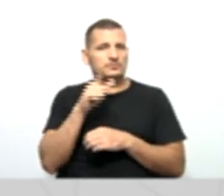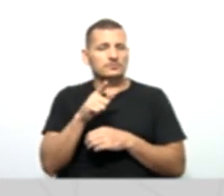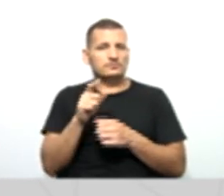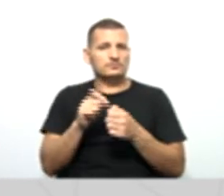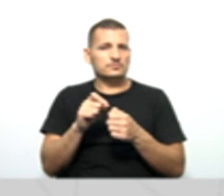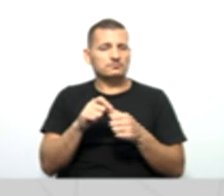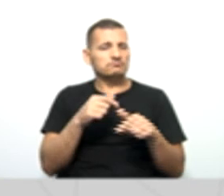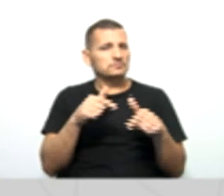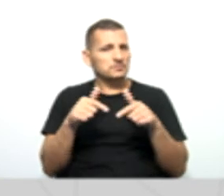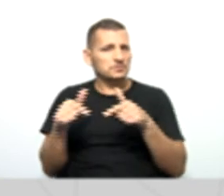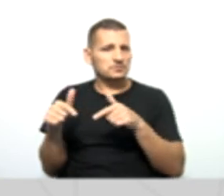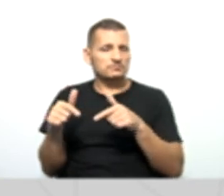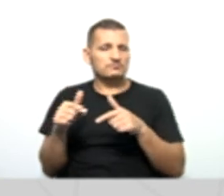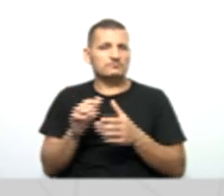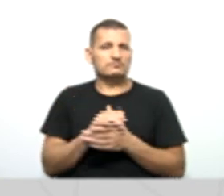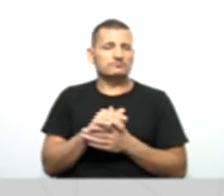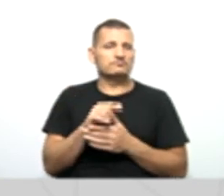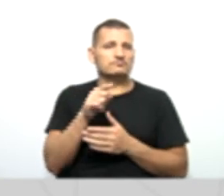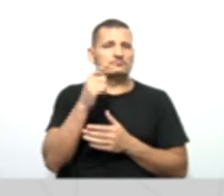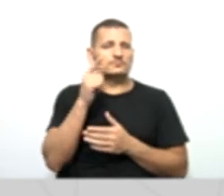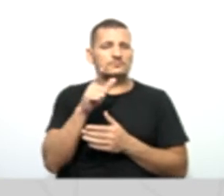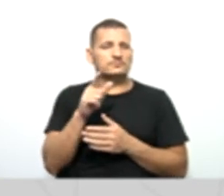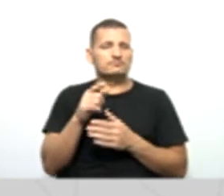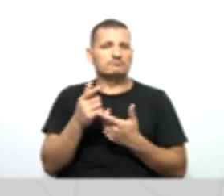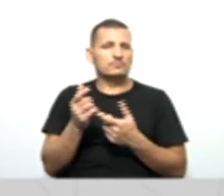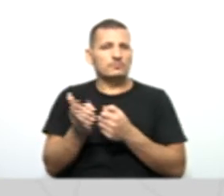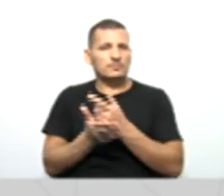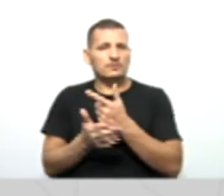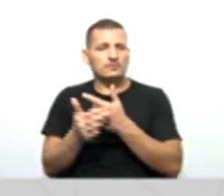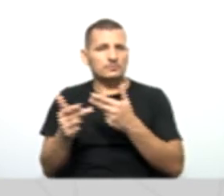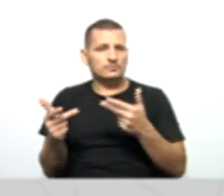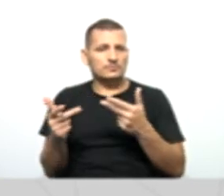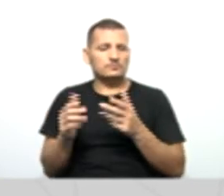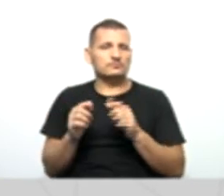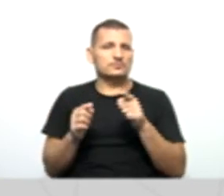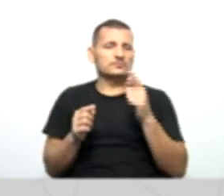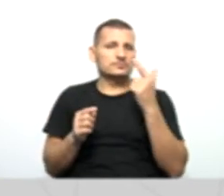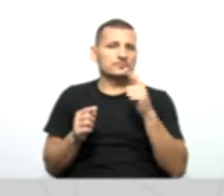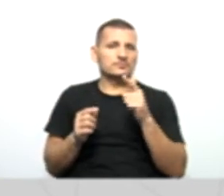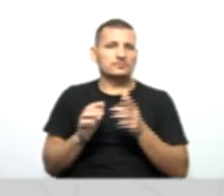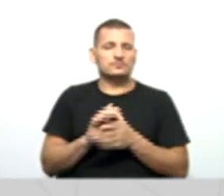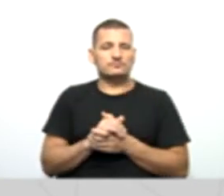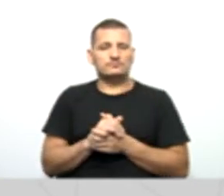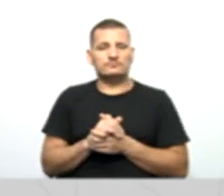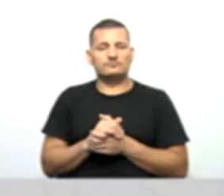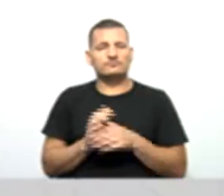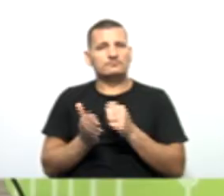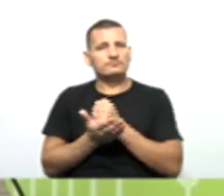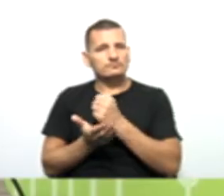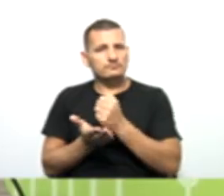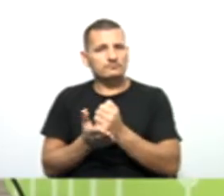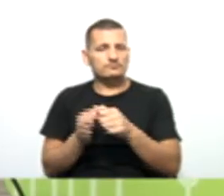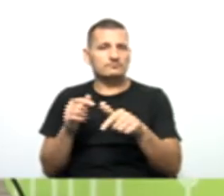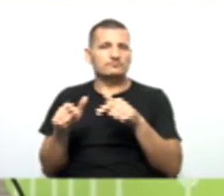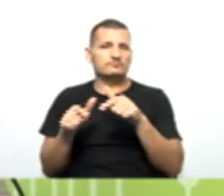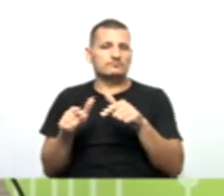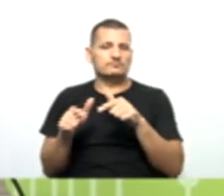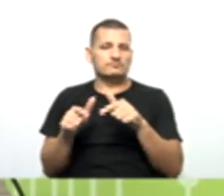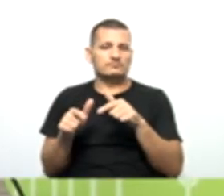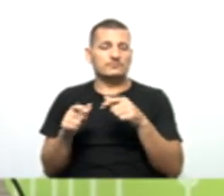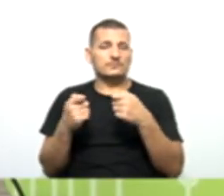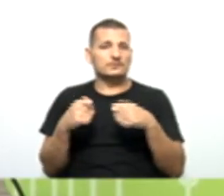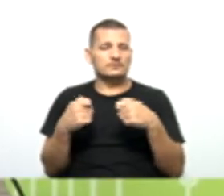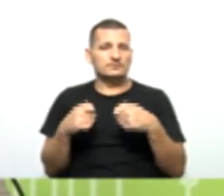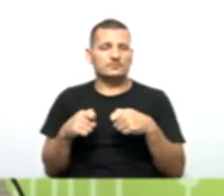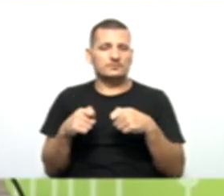realizar as tarefas. Você consegue fazer aquisições, certo? Você consegue contratar serviços necessários